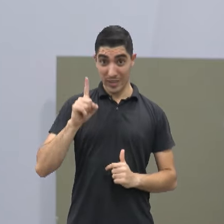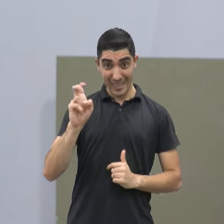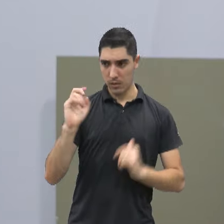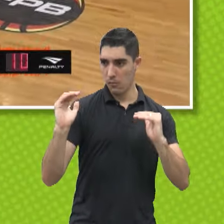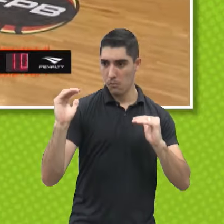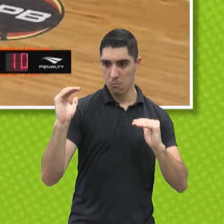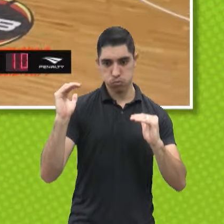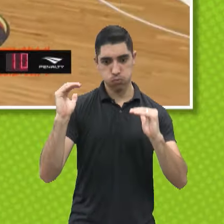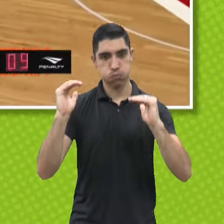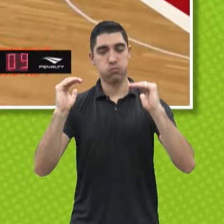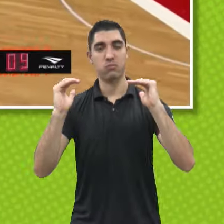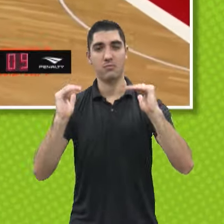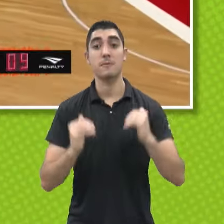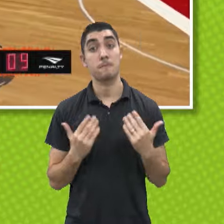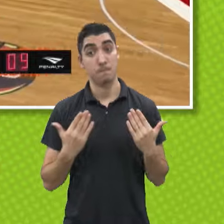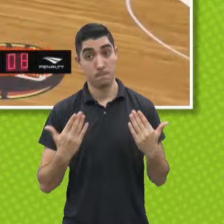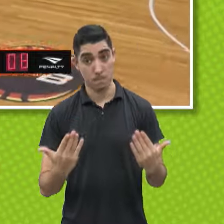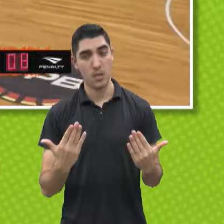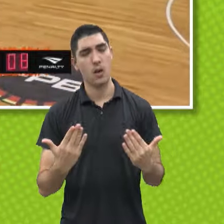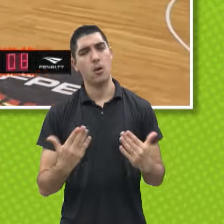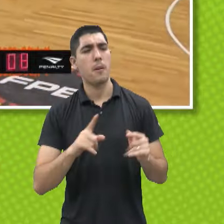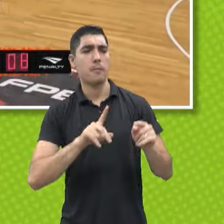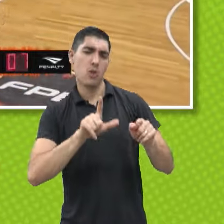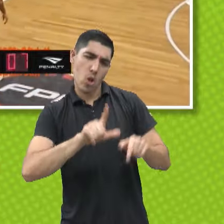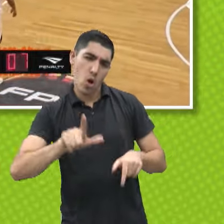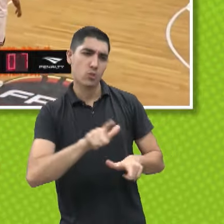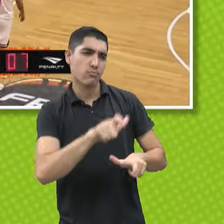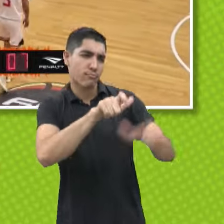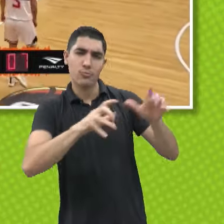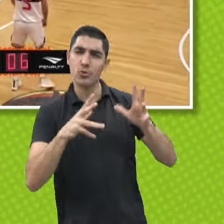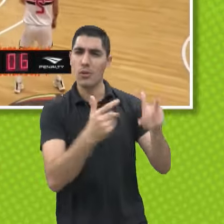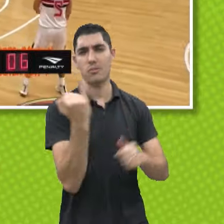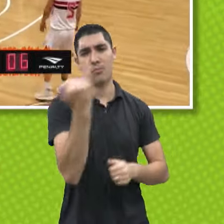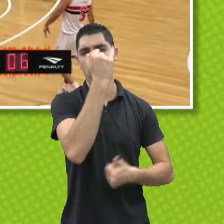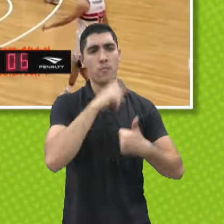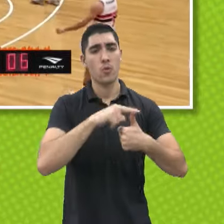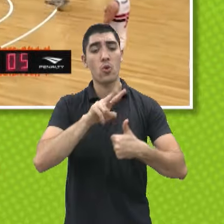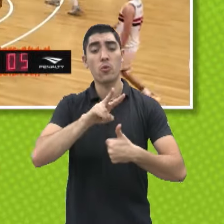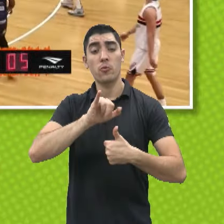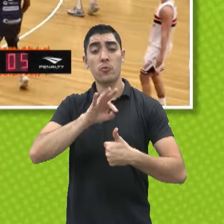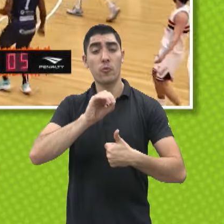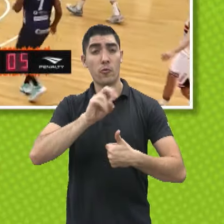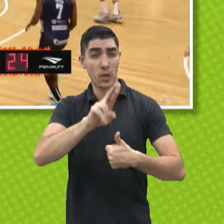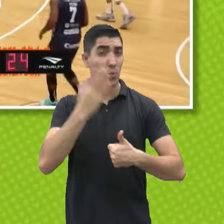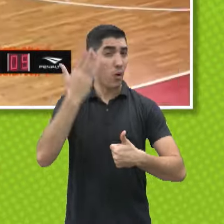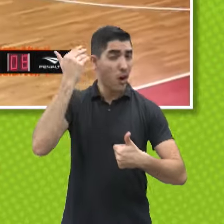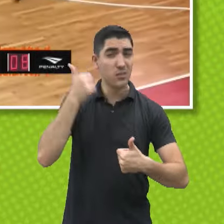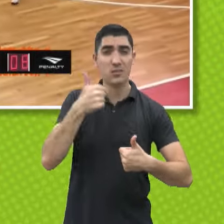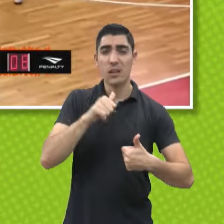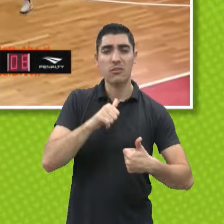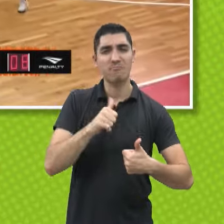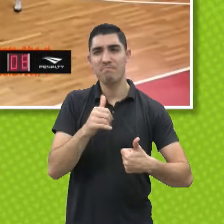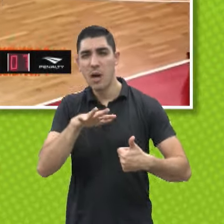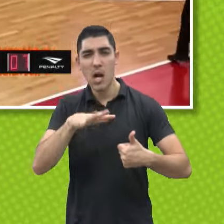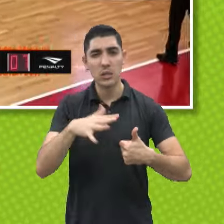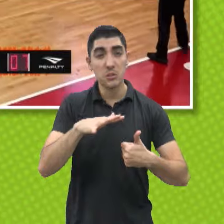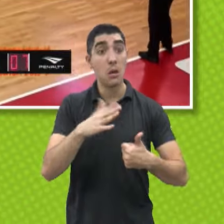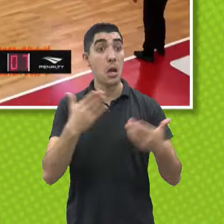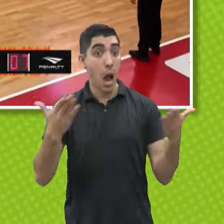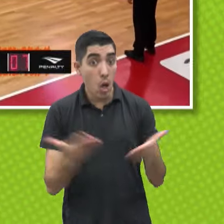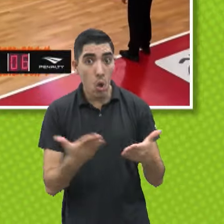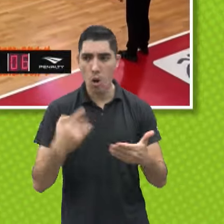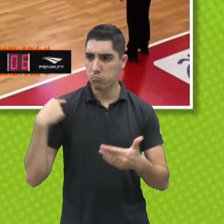muito importante. Eu acho que todos no grupo aí têm muito valor. O Vitor era um jogador que não vinha jogando bem. Eu acho que esses dois jogos, ele fez grandes jogos, foi